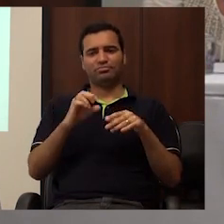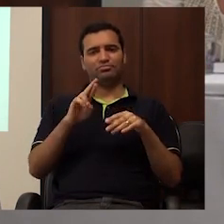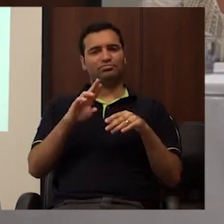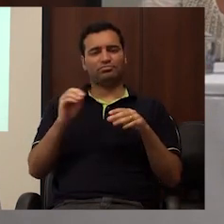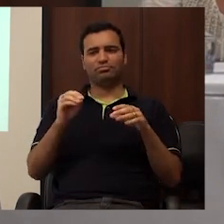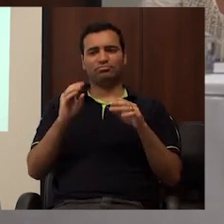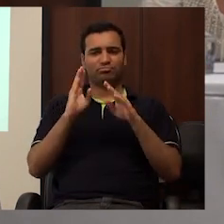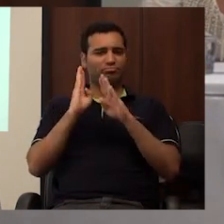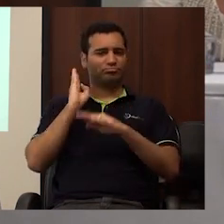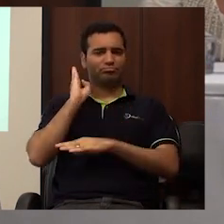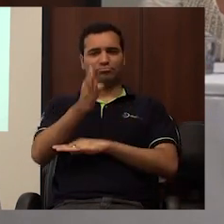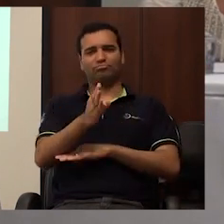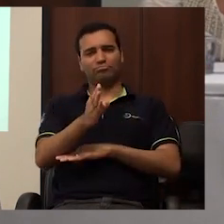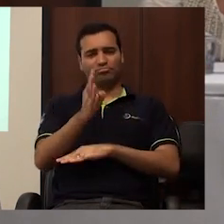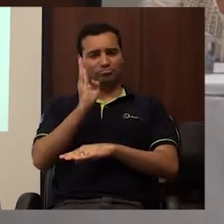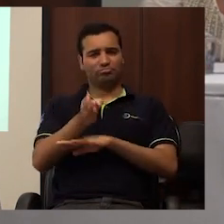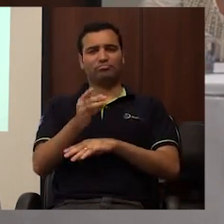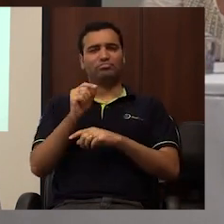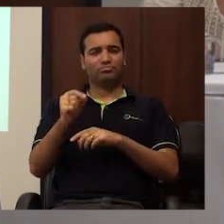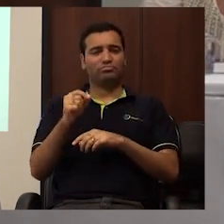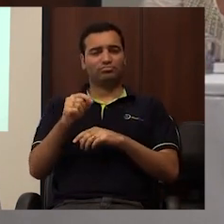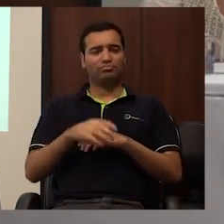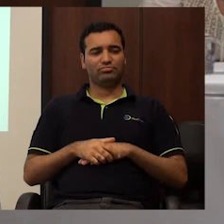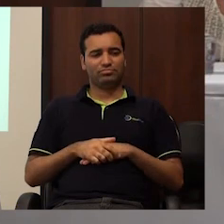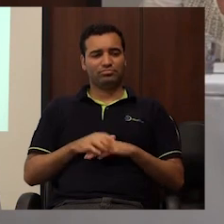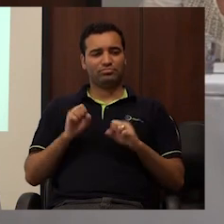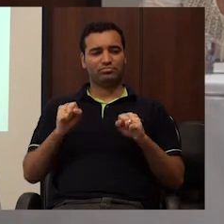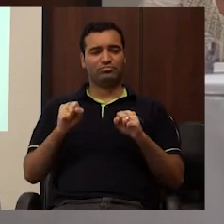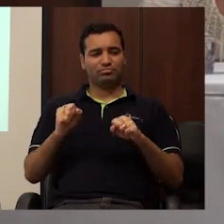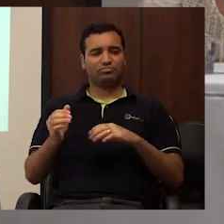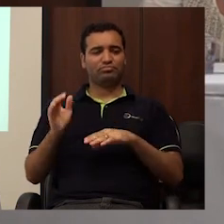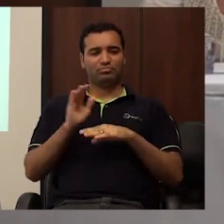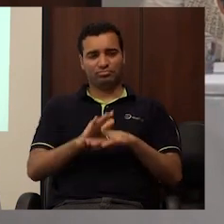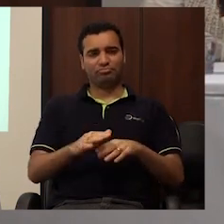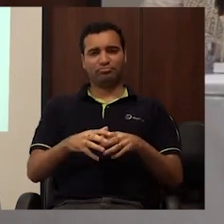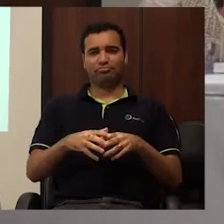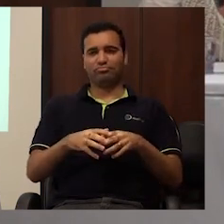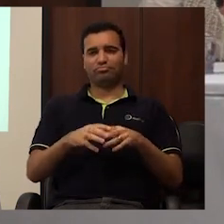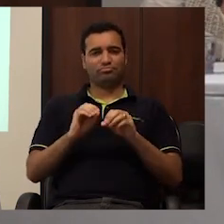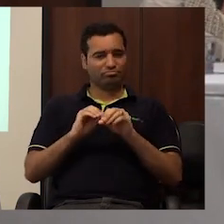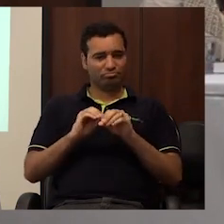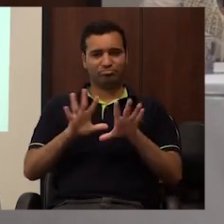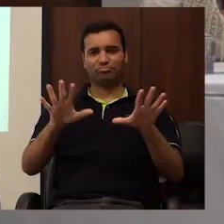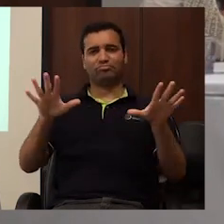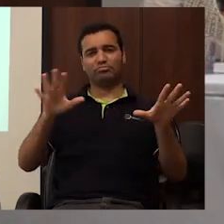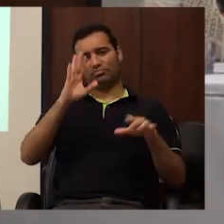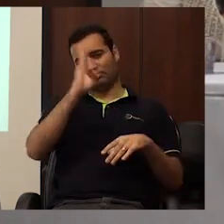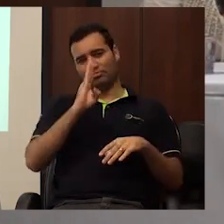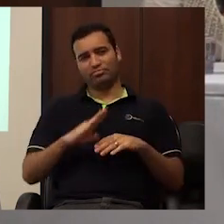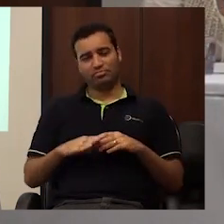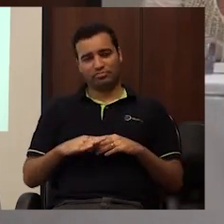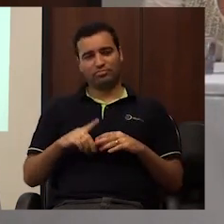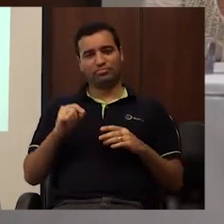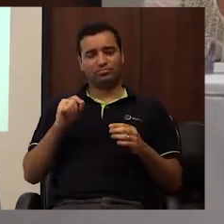né, de uma parcela que pode ser generalizada para todo o Brasil em termos